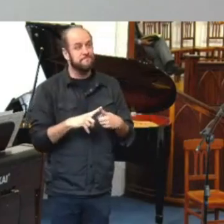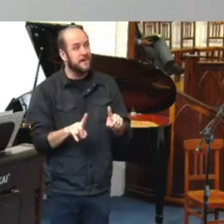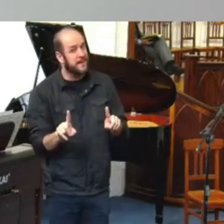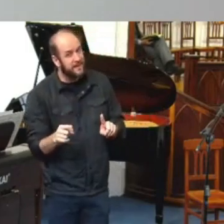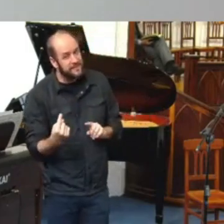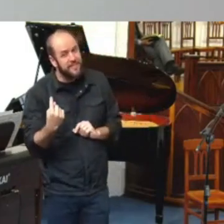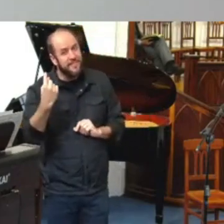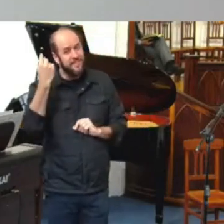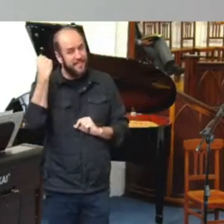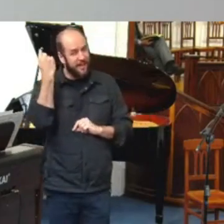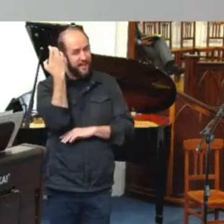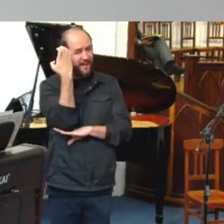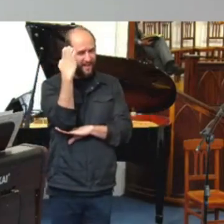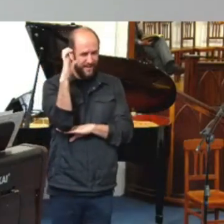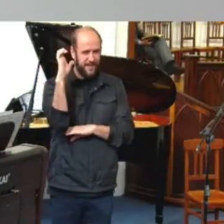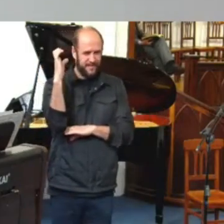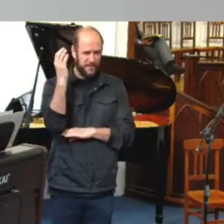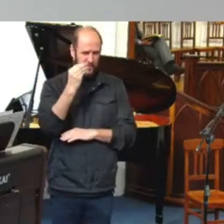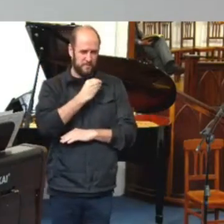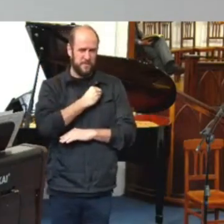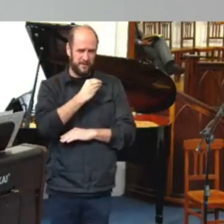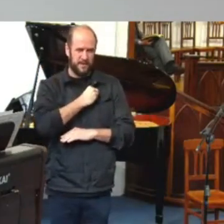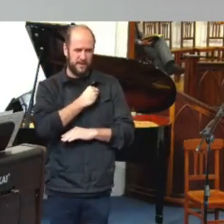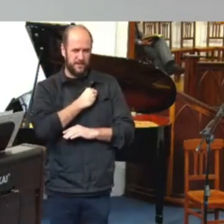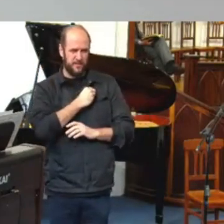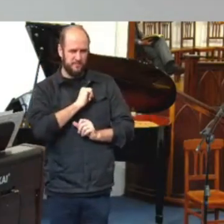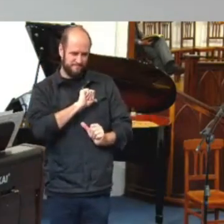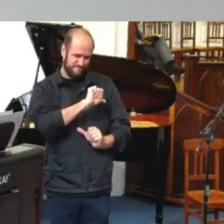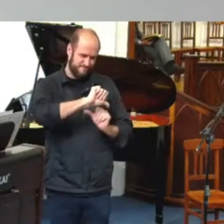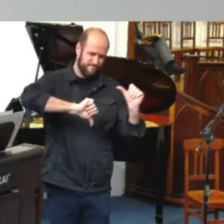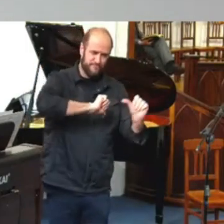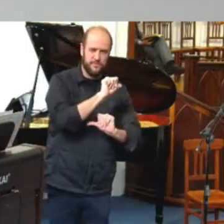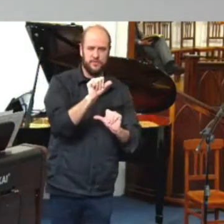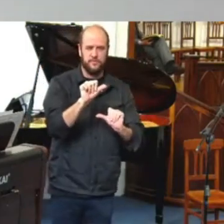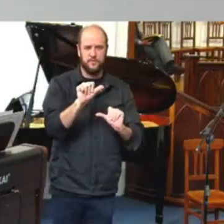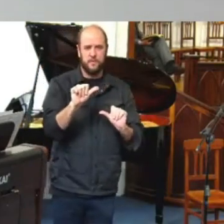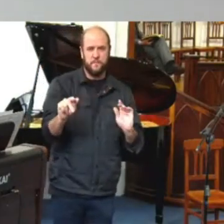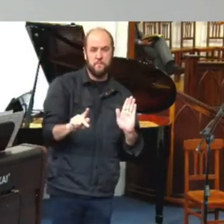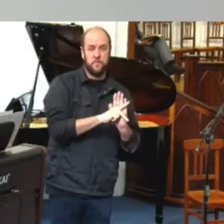da identidade humana.